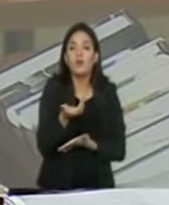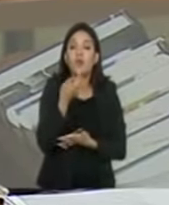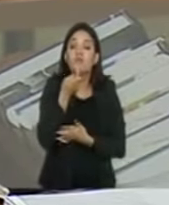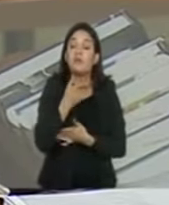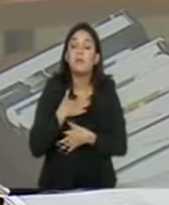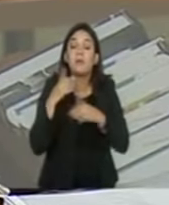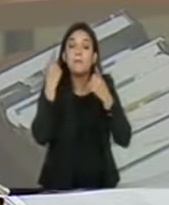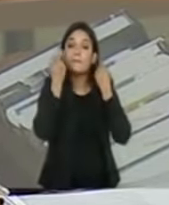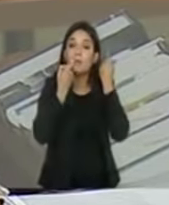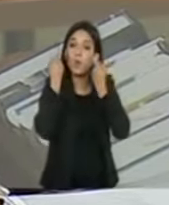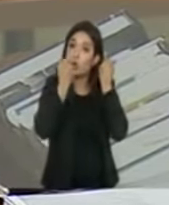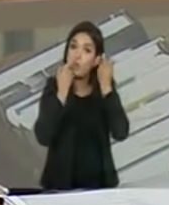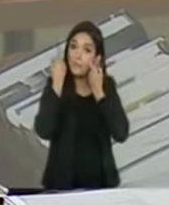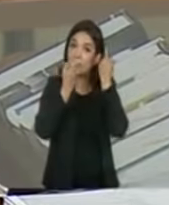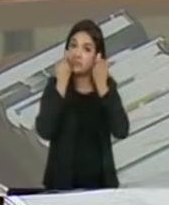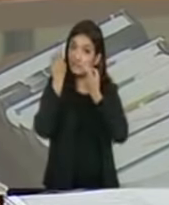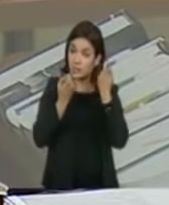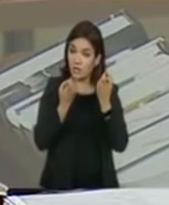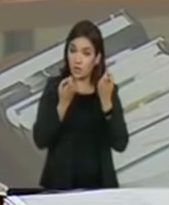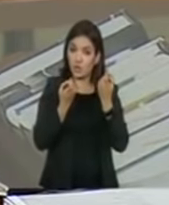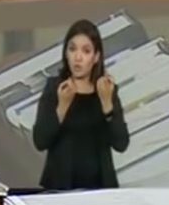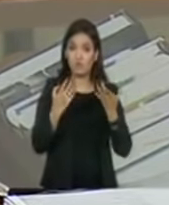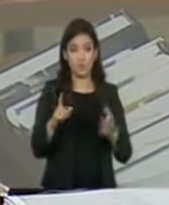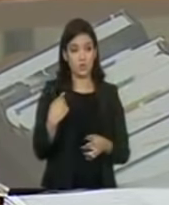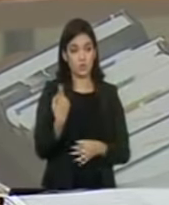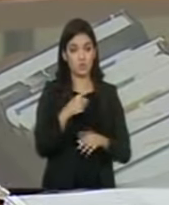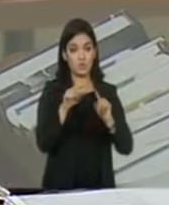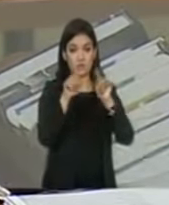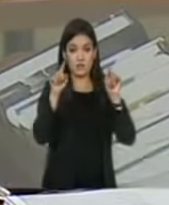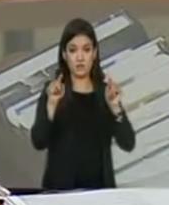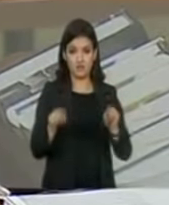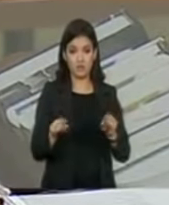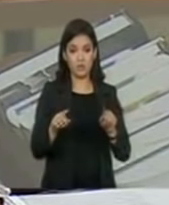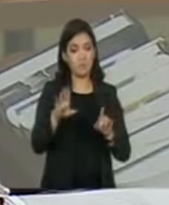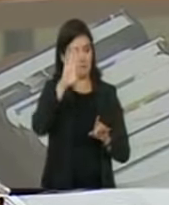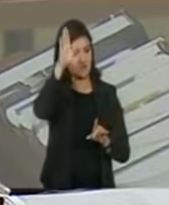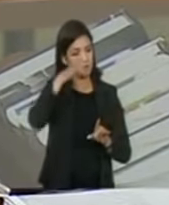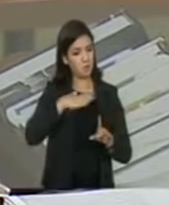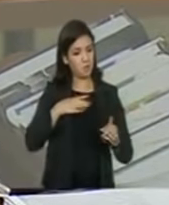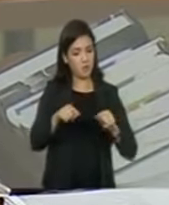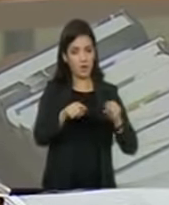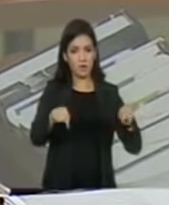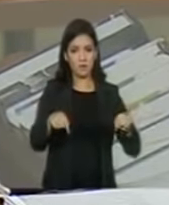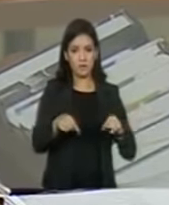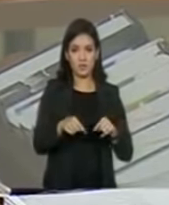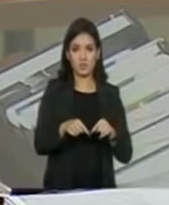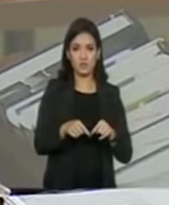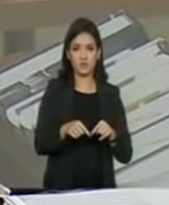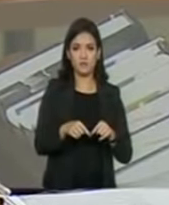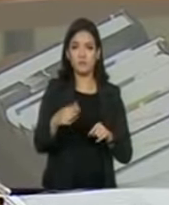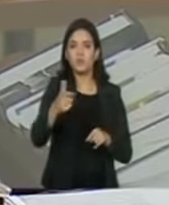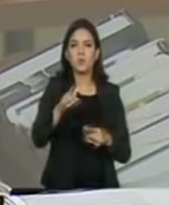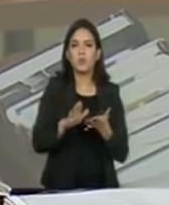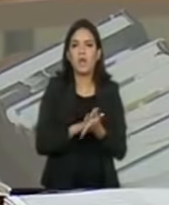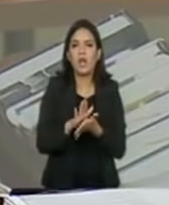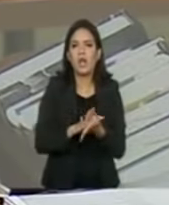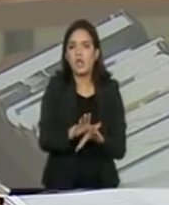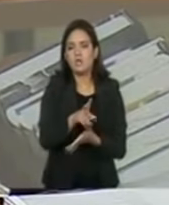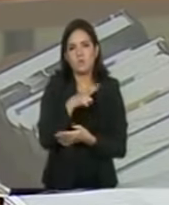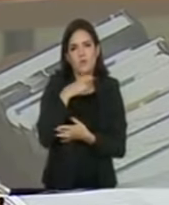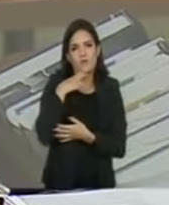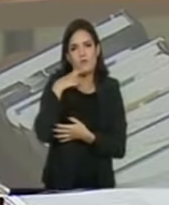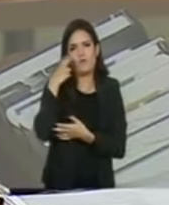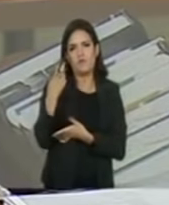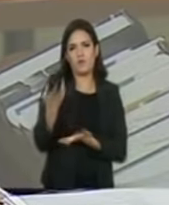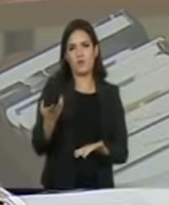espero que os nossos servidores especialmente do meu gabinete não passe por nenhum constrangimento ao